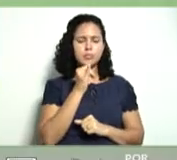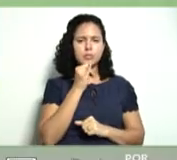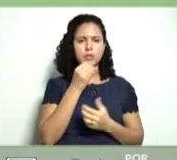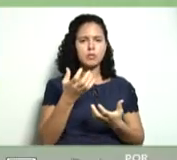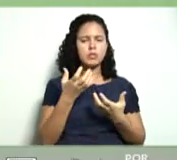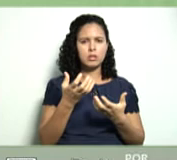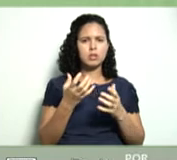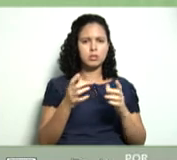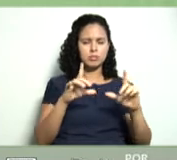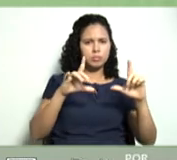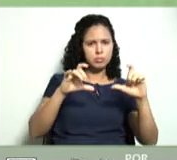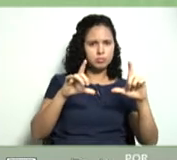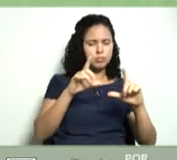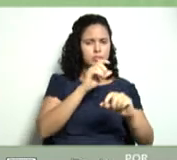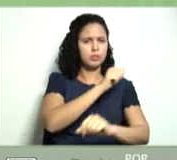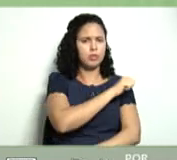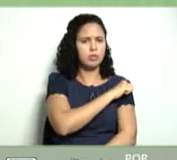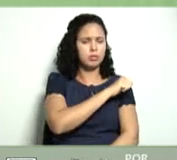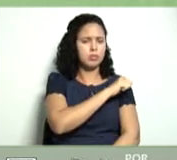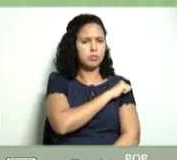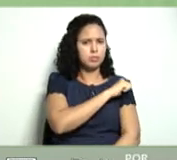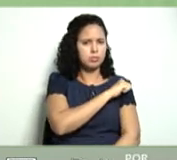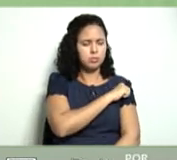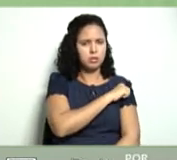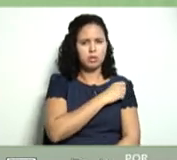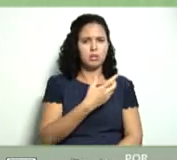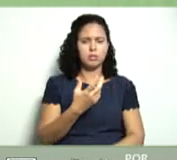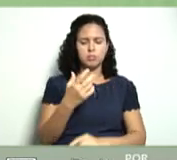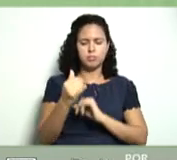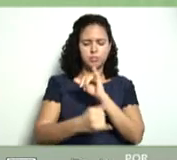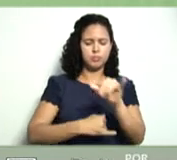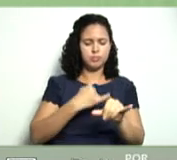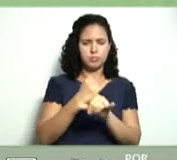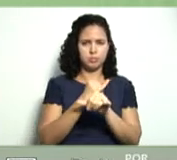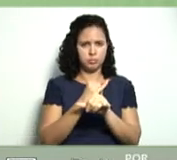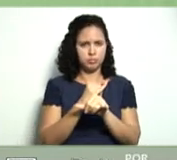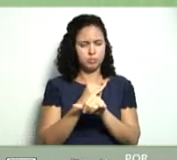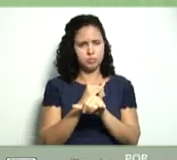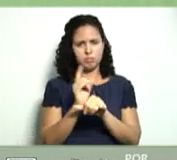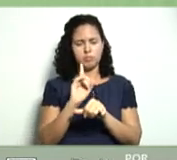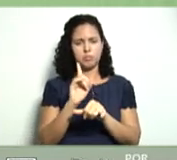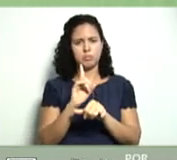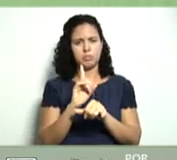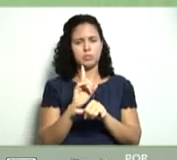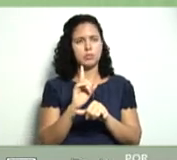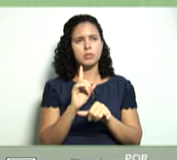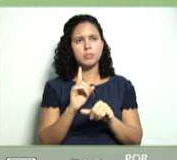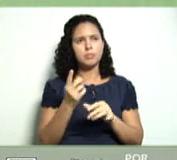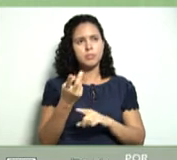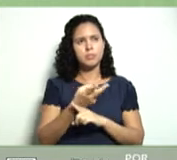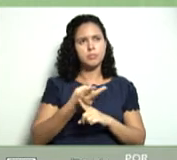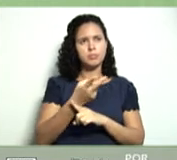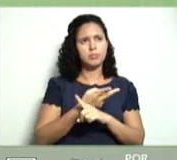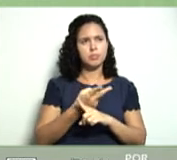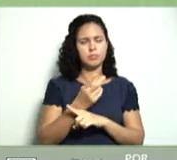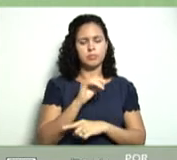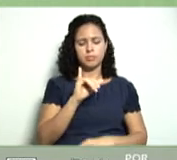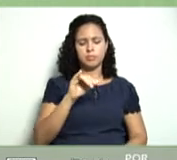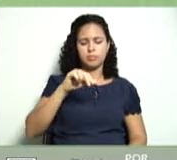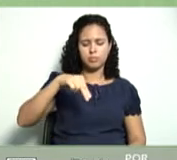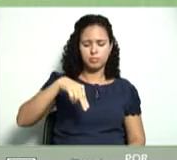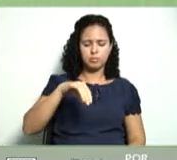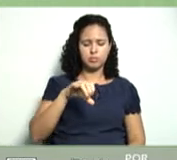uma imagem de um aluno então eu quero lá buscar na internet eu vim aqui ó inserir e vou pedir a opção aqui o